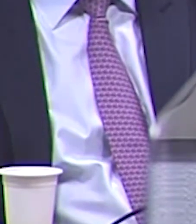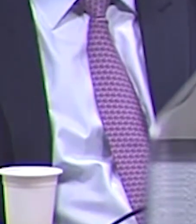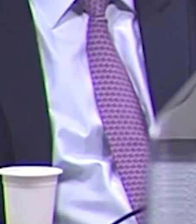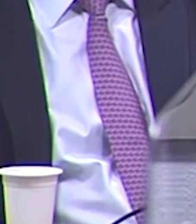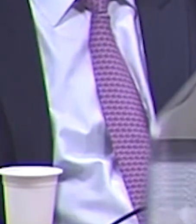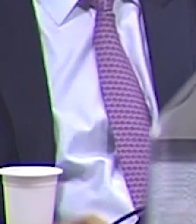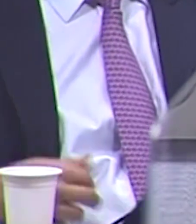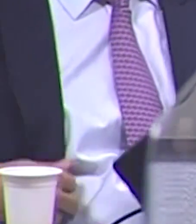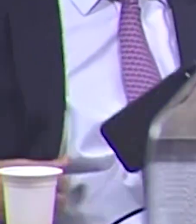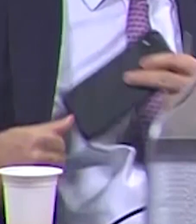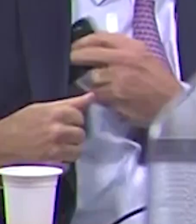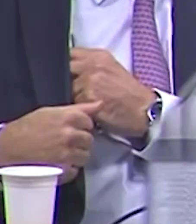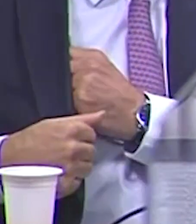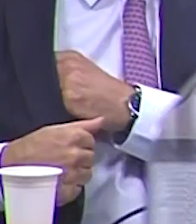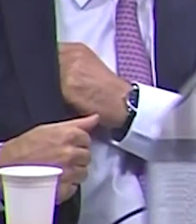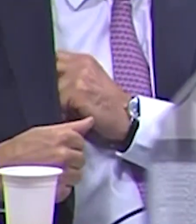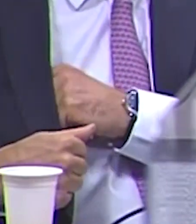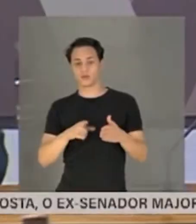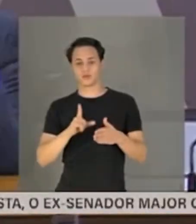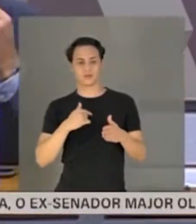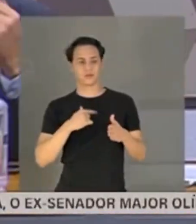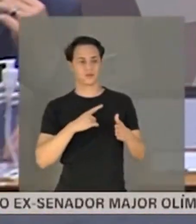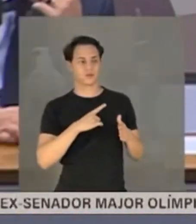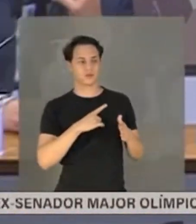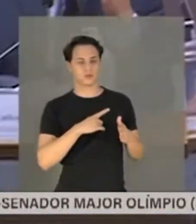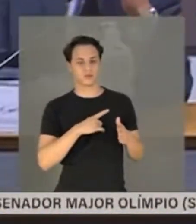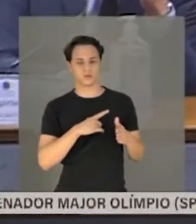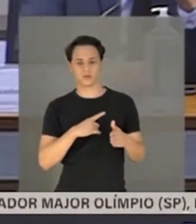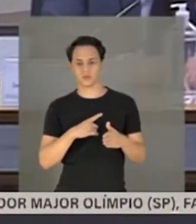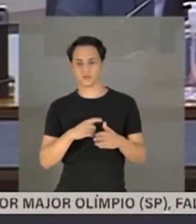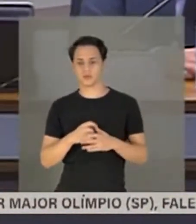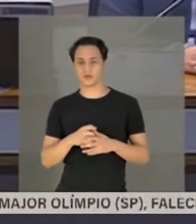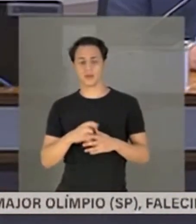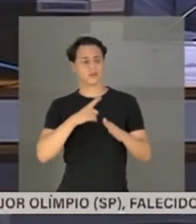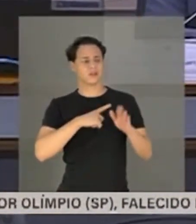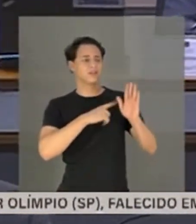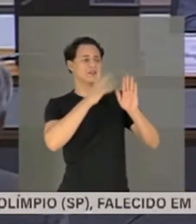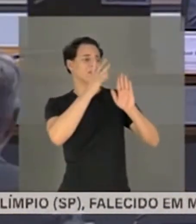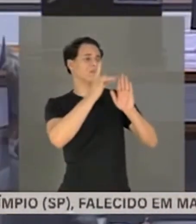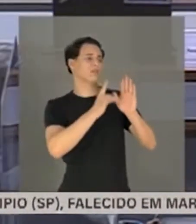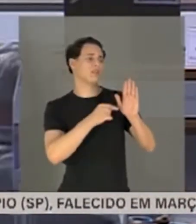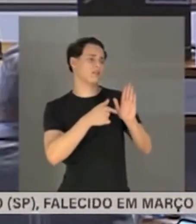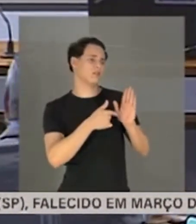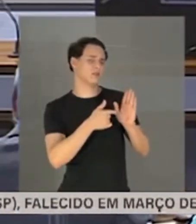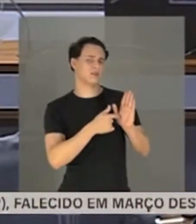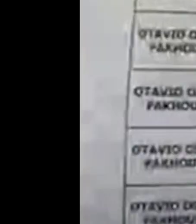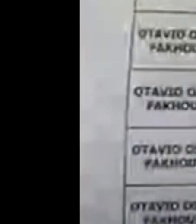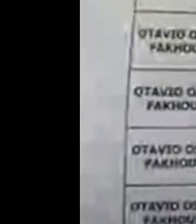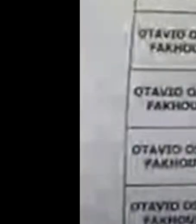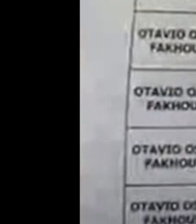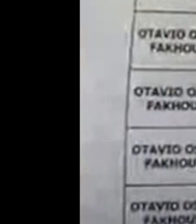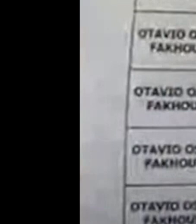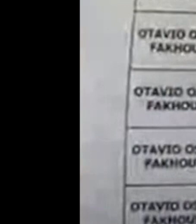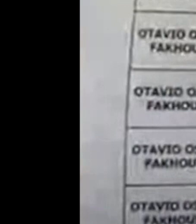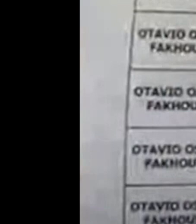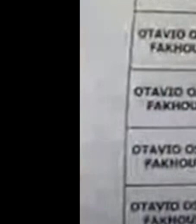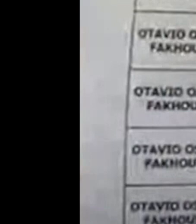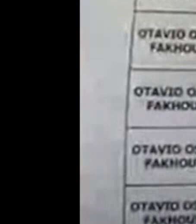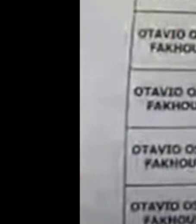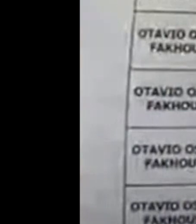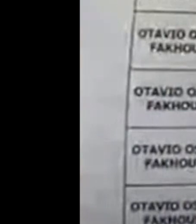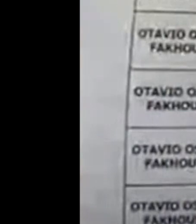seguida, Facuri disse que suspendeu o financiamento, mas dados bancários exibidos pelo senador Renan Calheiros durante a